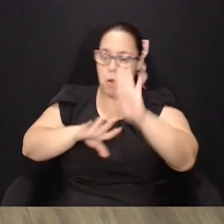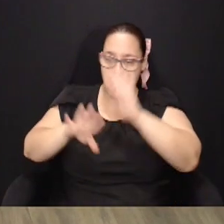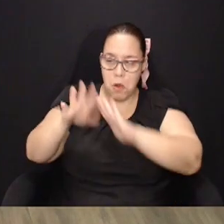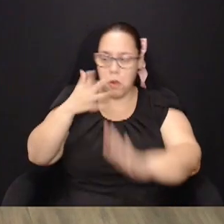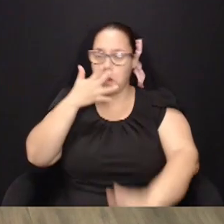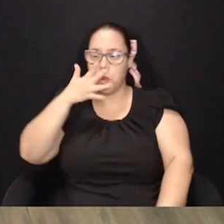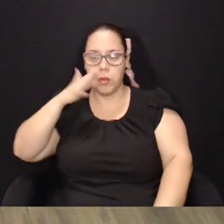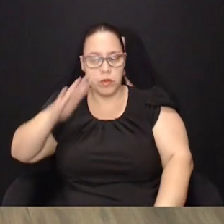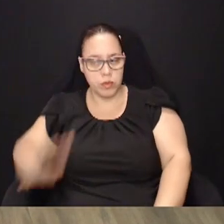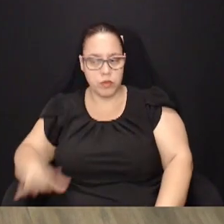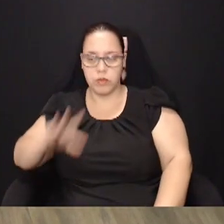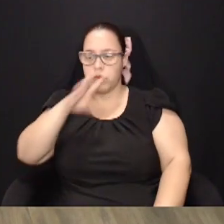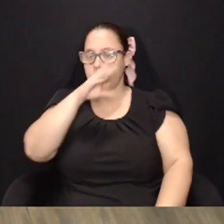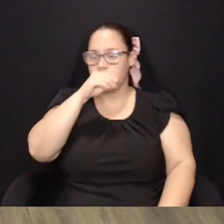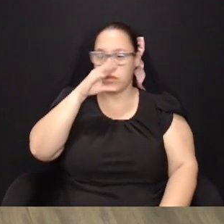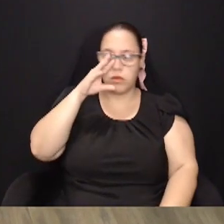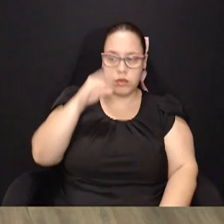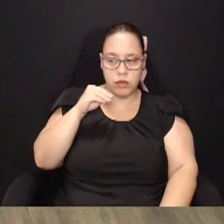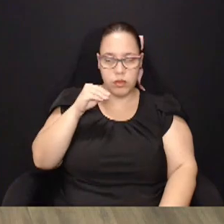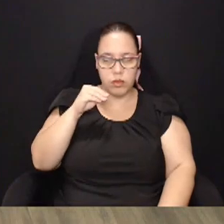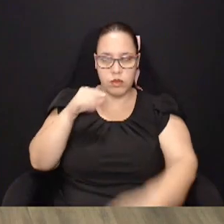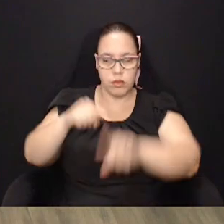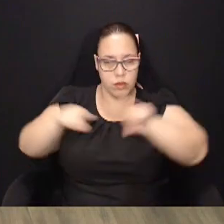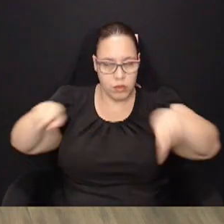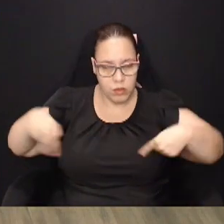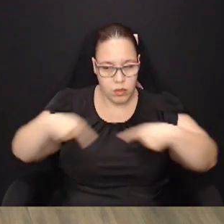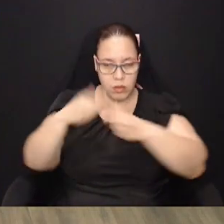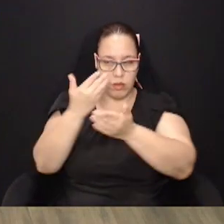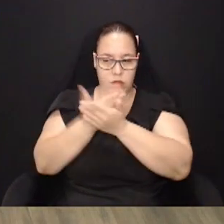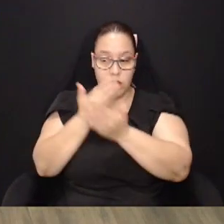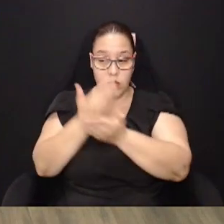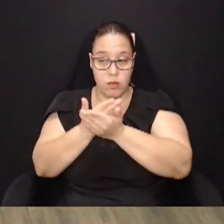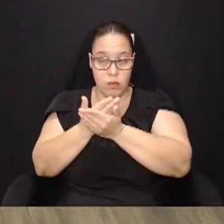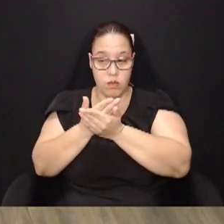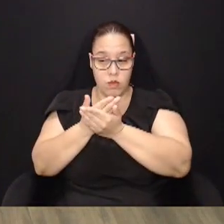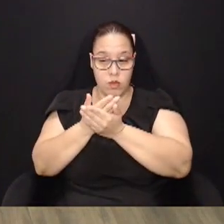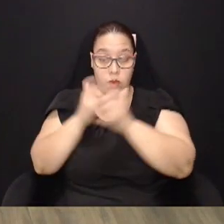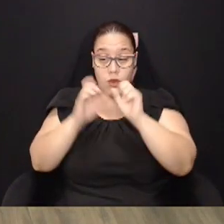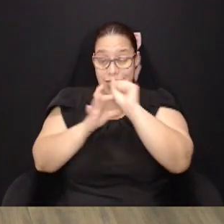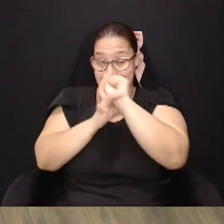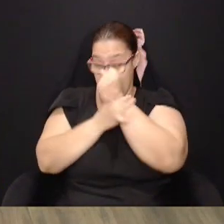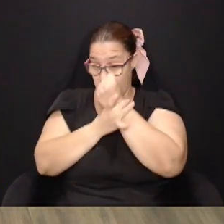com os adolescentes na sala de aula, que é para ser um lugar seguro para elas?